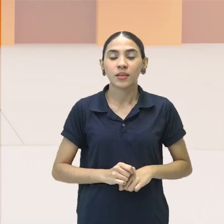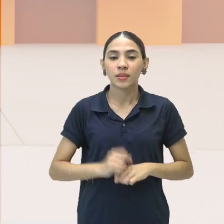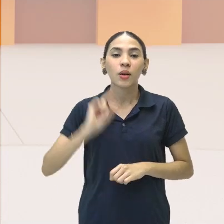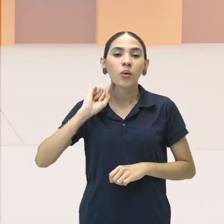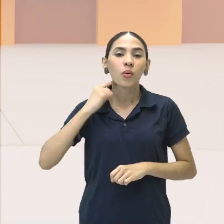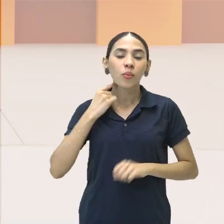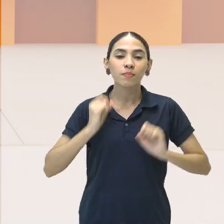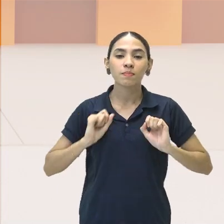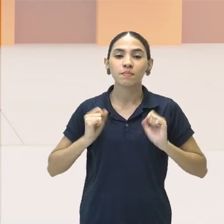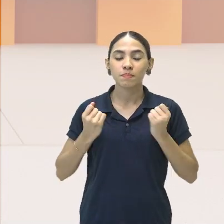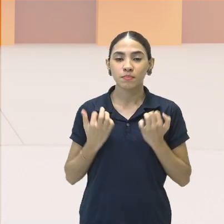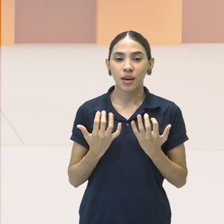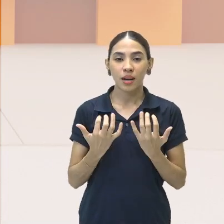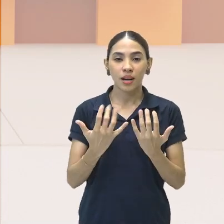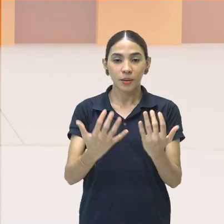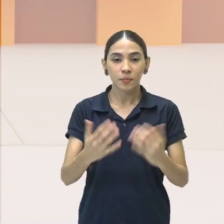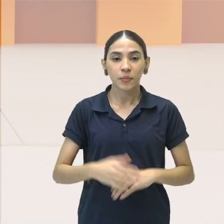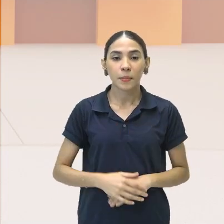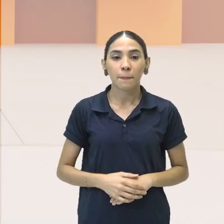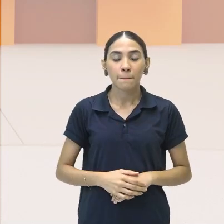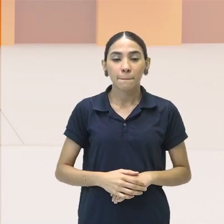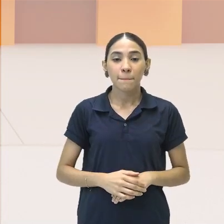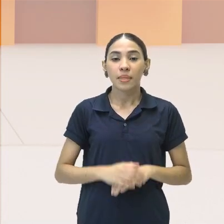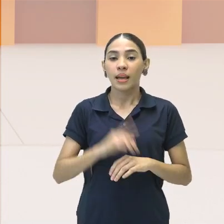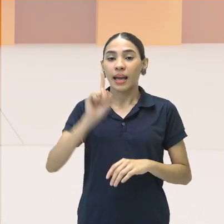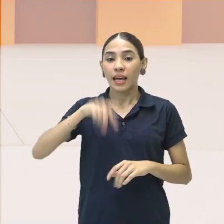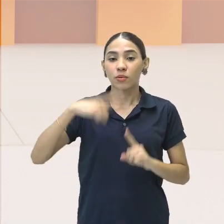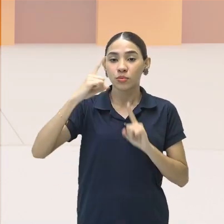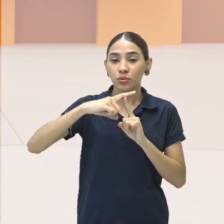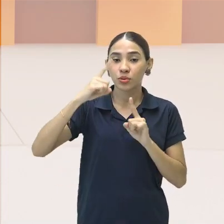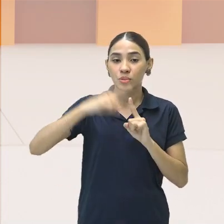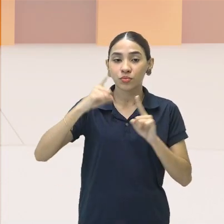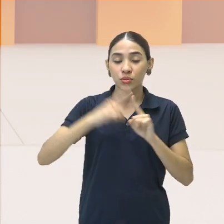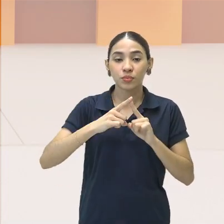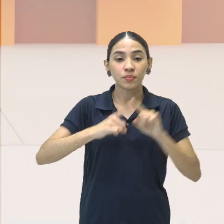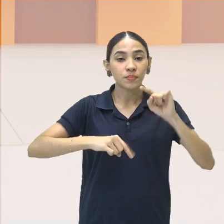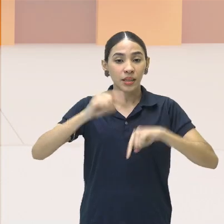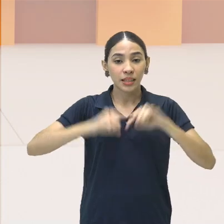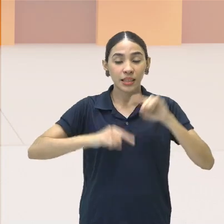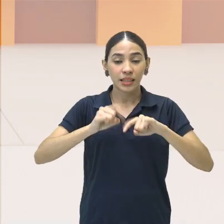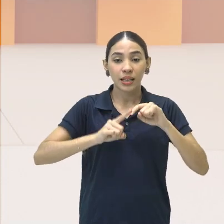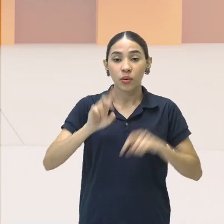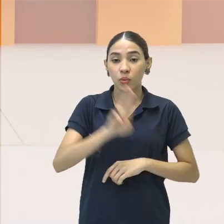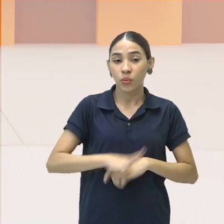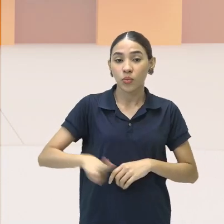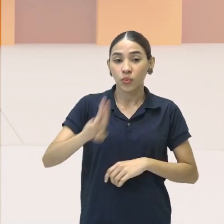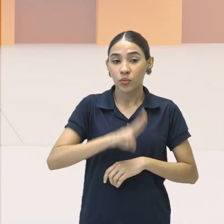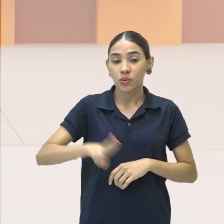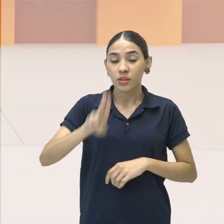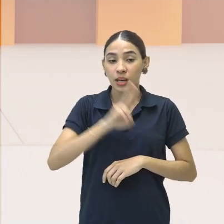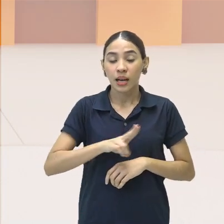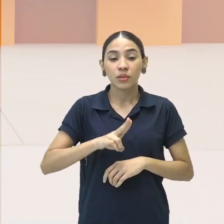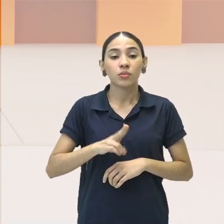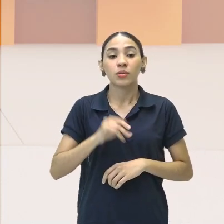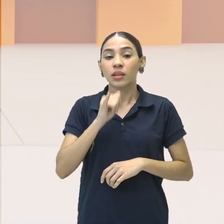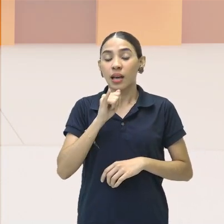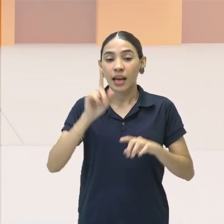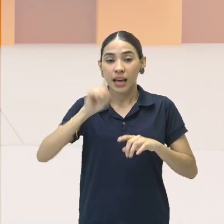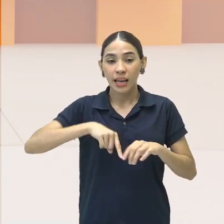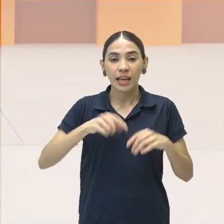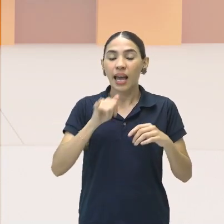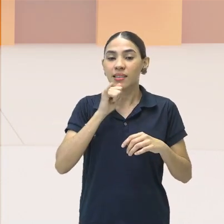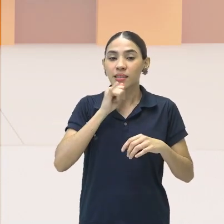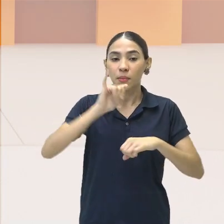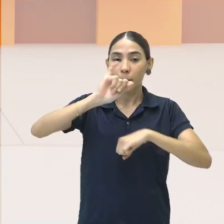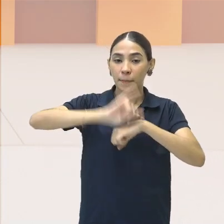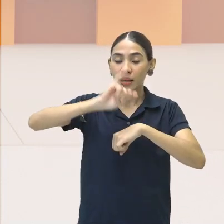por mercúrio. Mercúrio é um tipo de material usado na mineração e ele é um metal